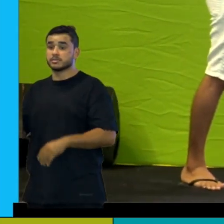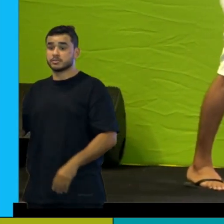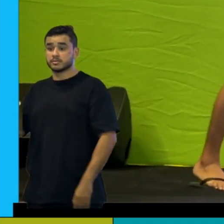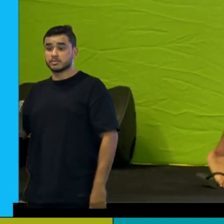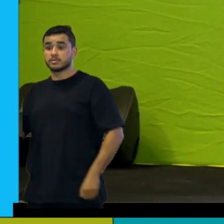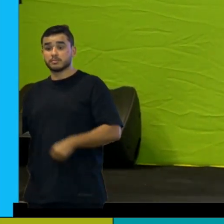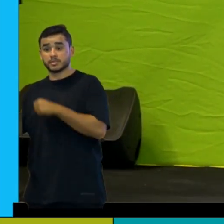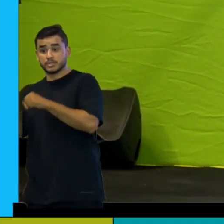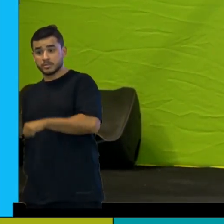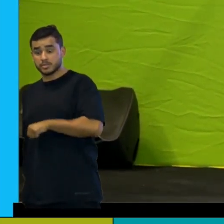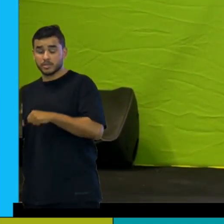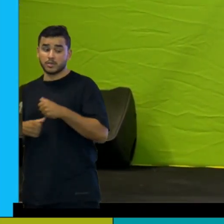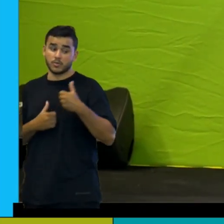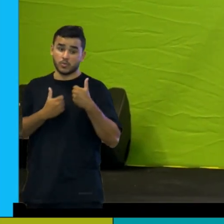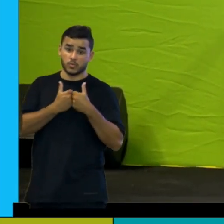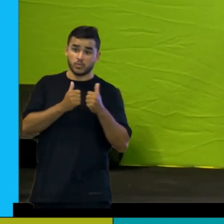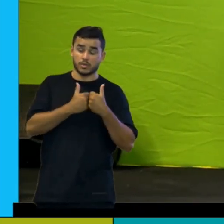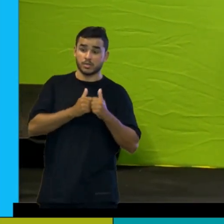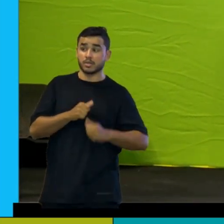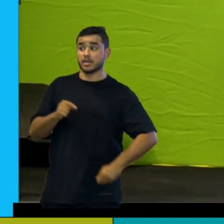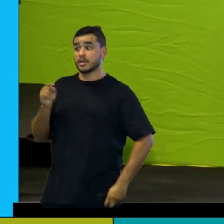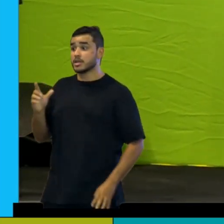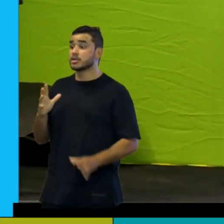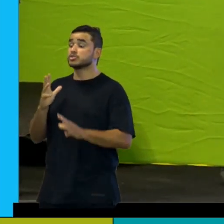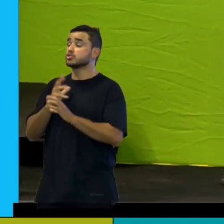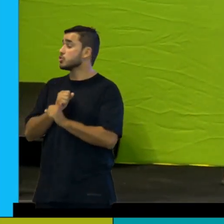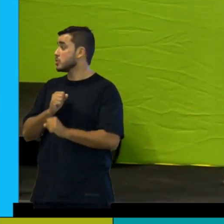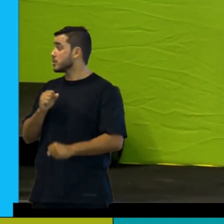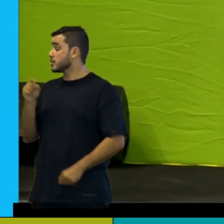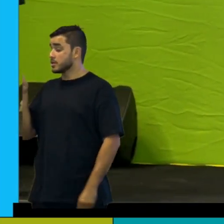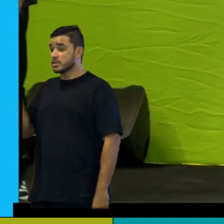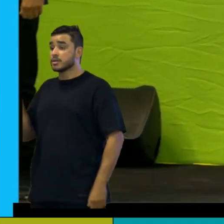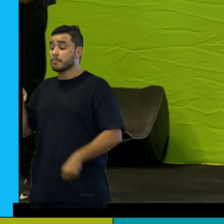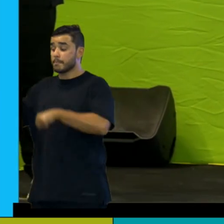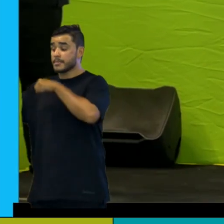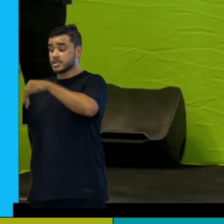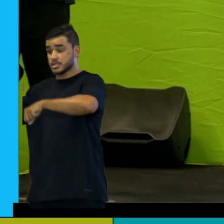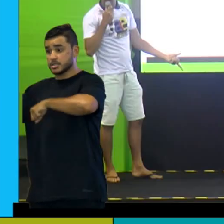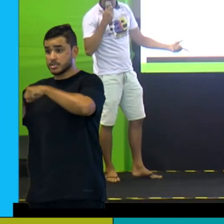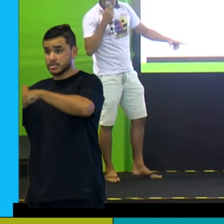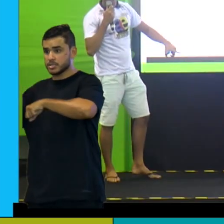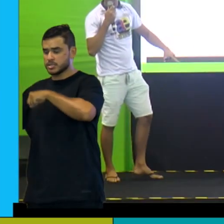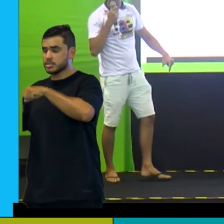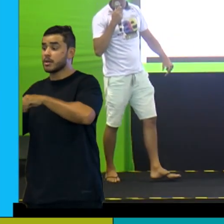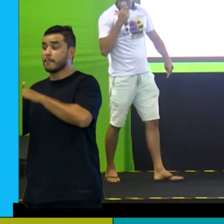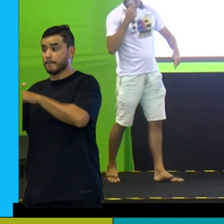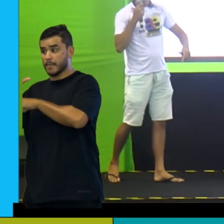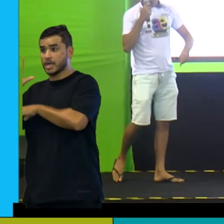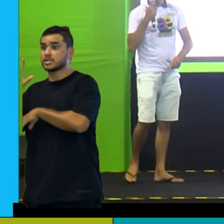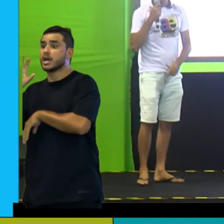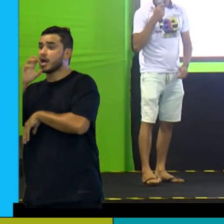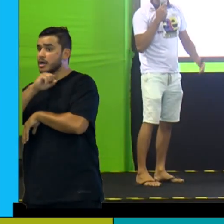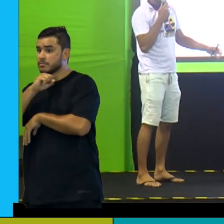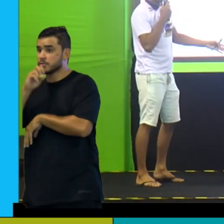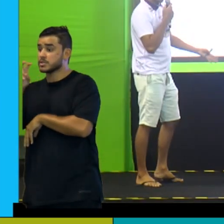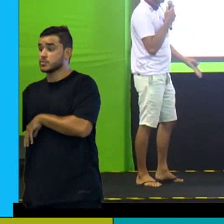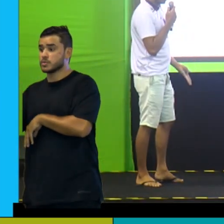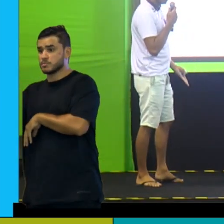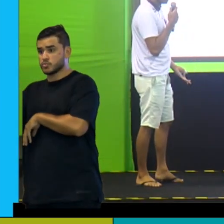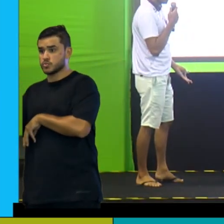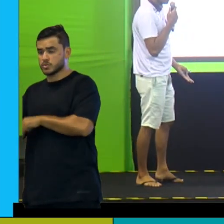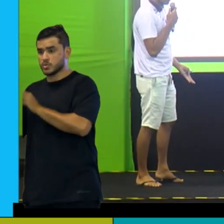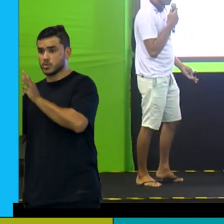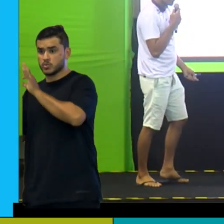Se você fizer um cálculo básico, vai perceber que a bicicleta, ela percorre 50% a mais de distância do que o